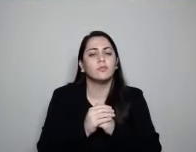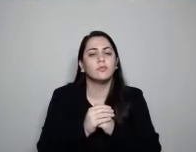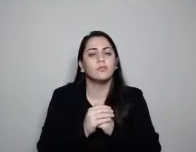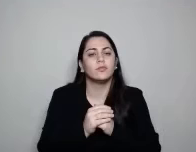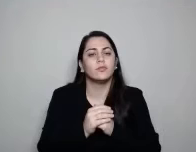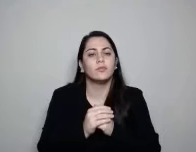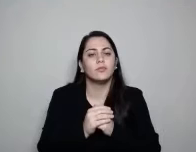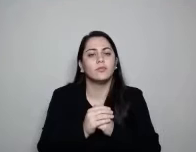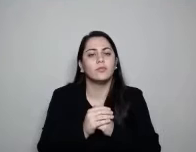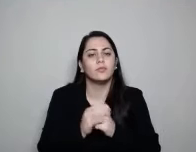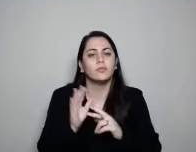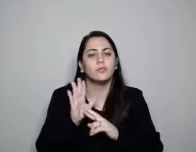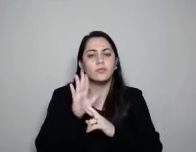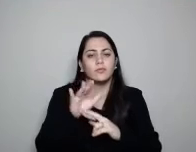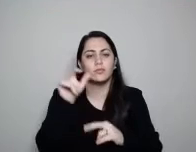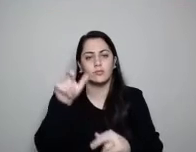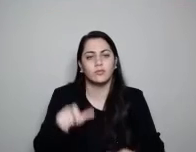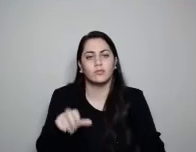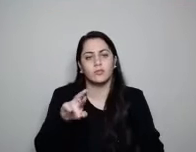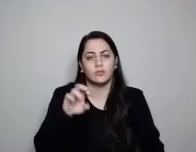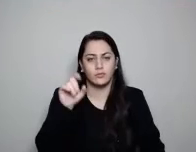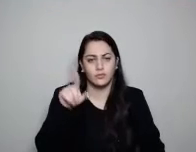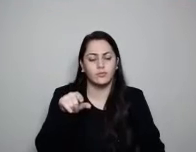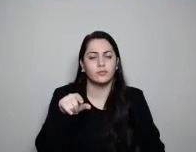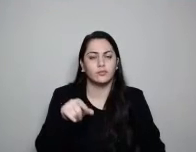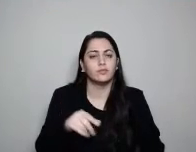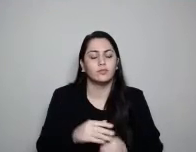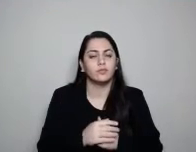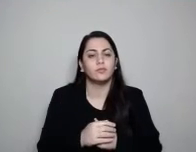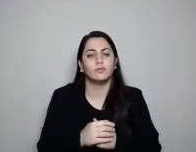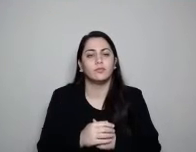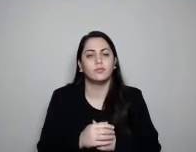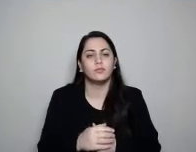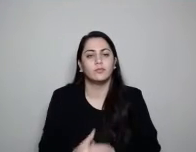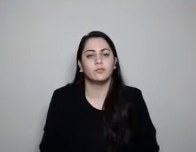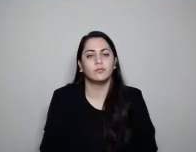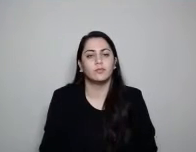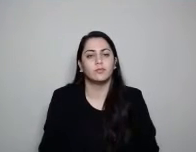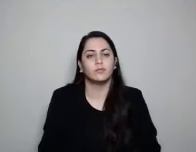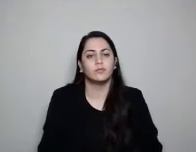A ré. A ré da pelada, né? Isso, nesse caso é pelada.